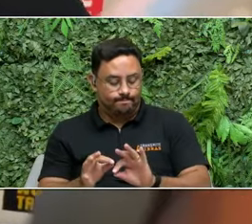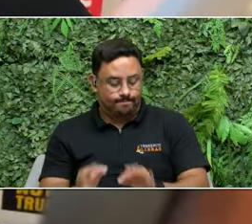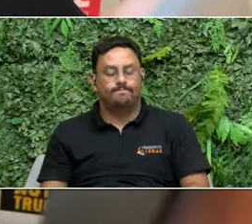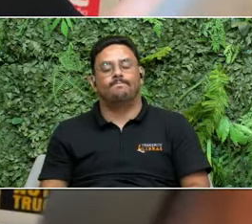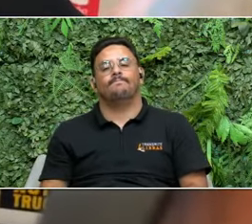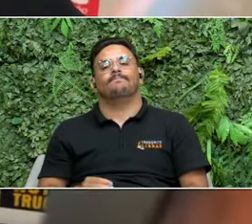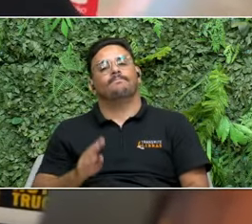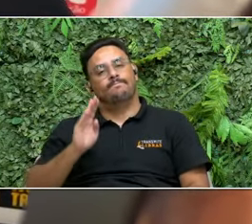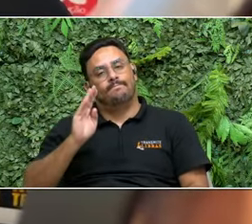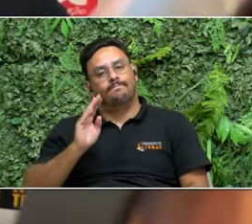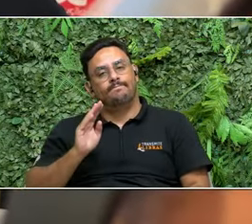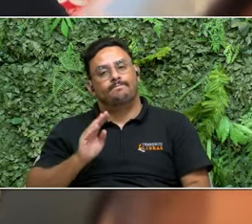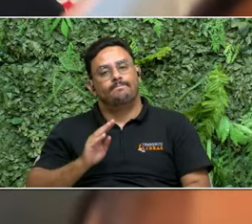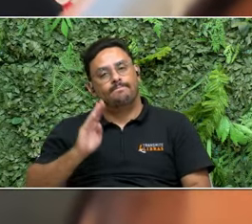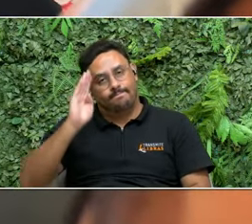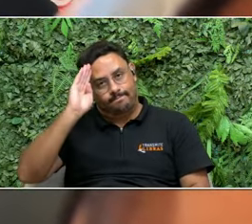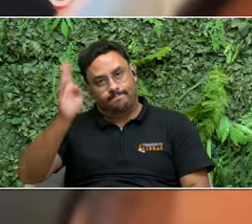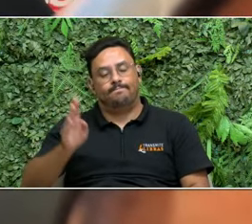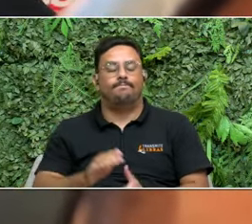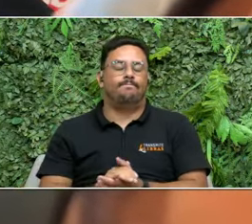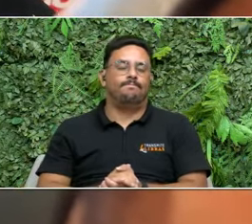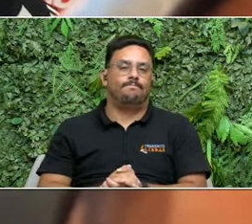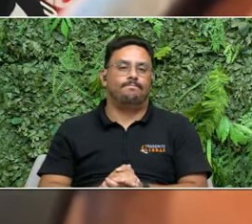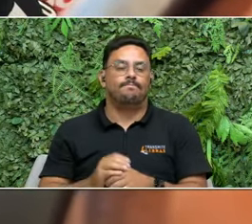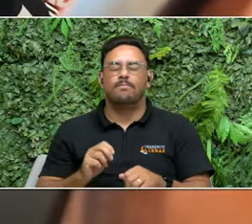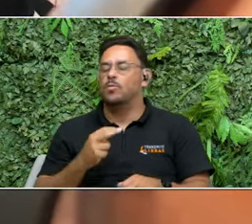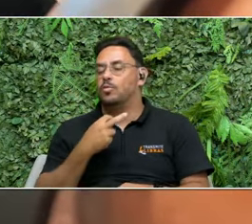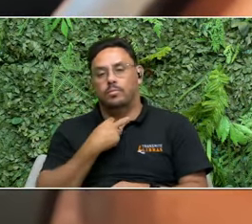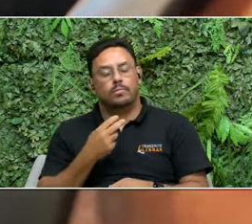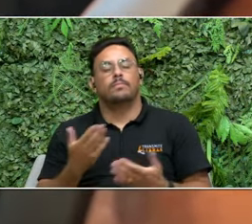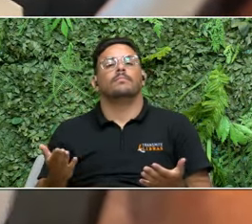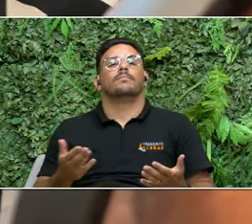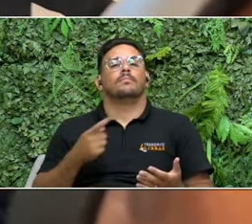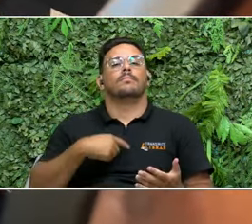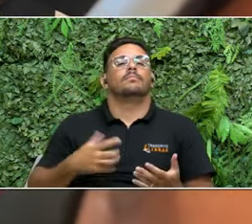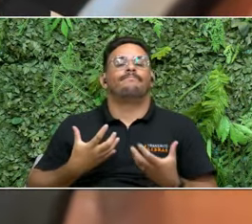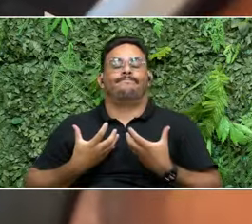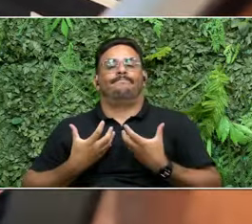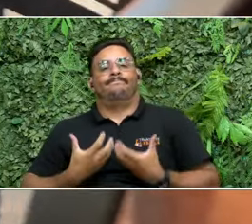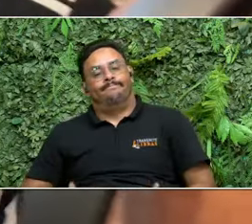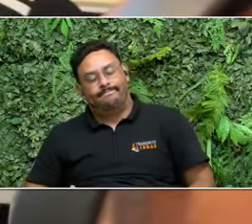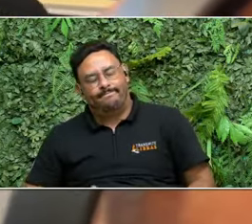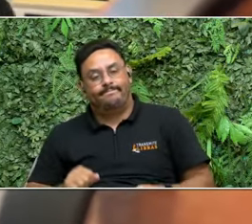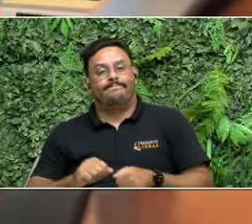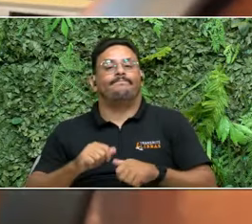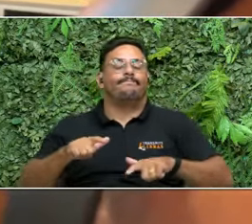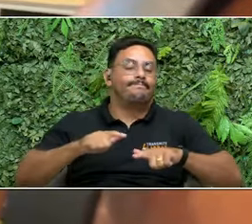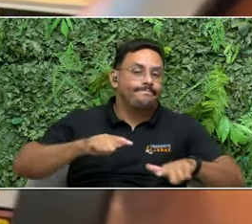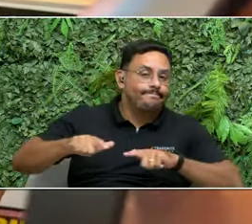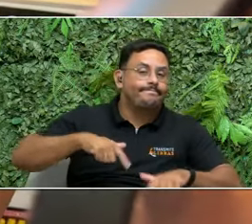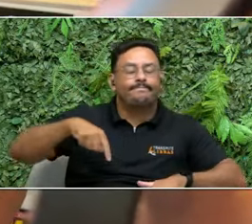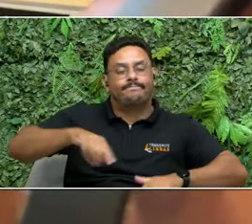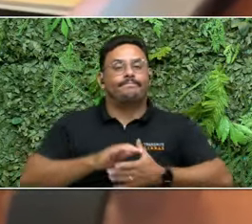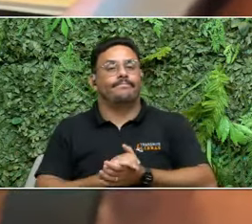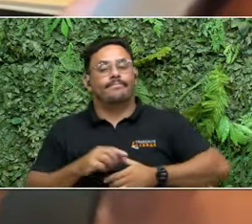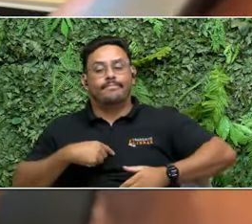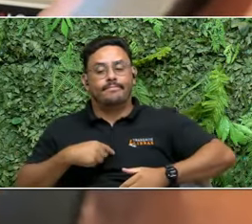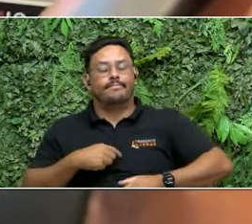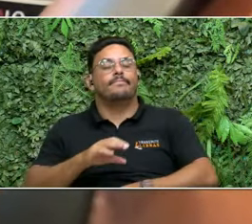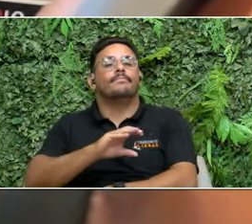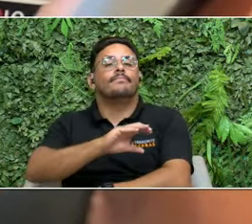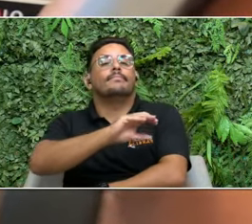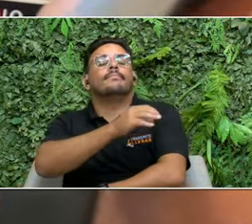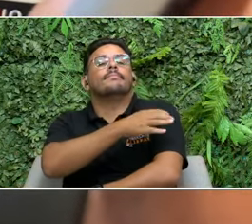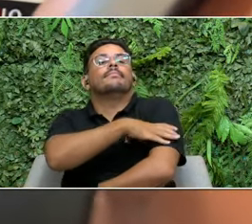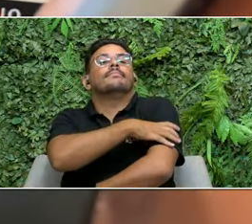lugar o cara não pode ser tão borçal assim não meu ch hora que cansa é difícil a gente fazer o nosso papel exercer o nosso no caso minha situação sou Capitão como é que eu